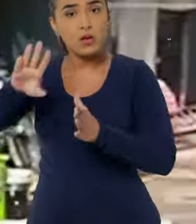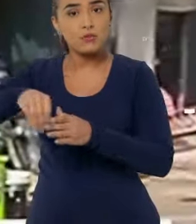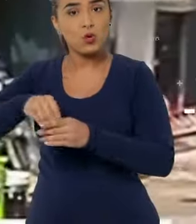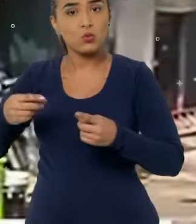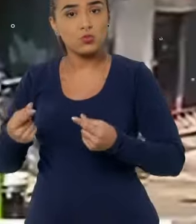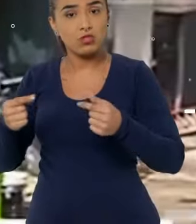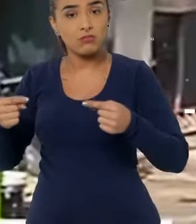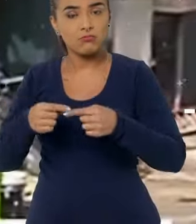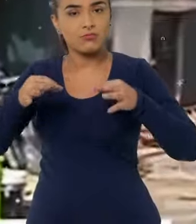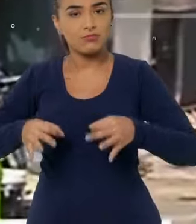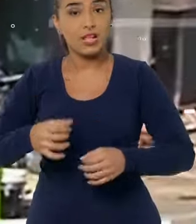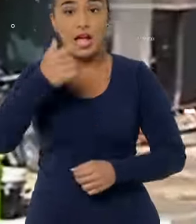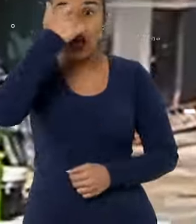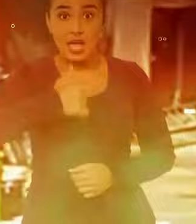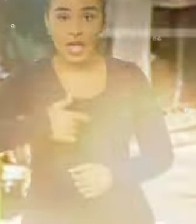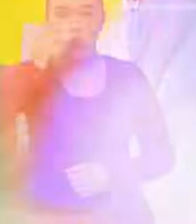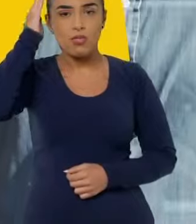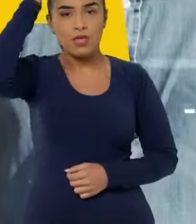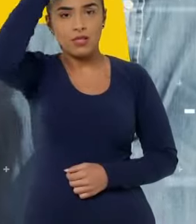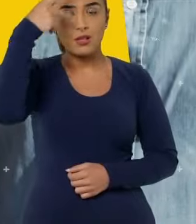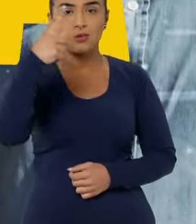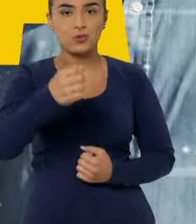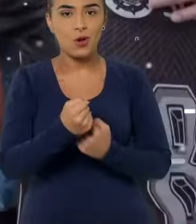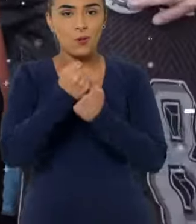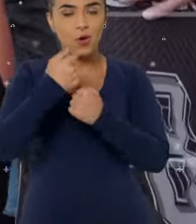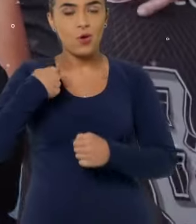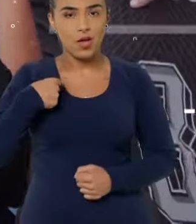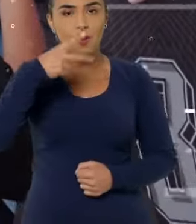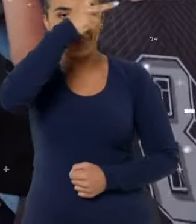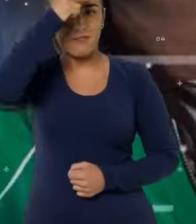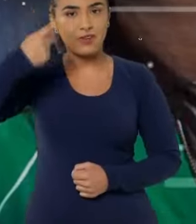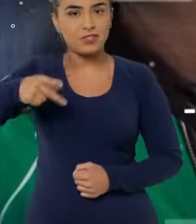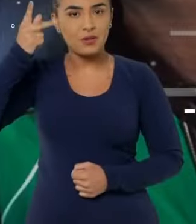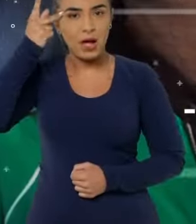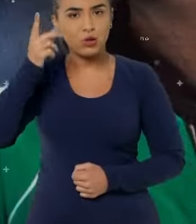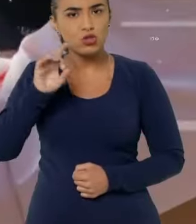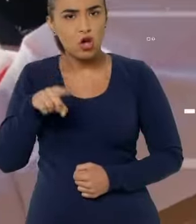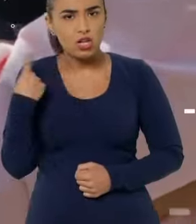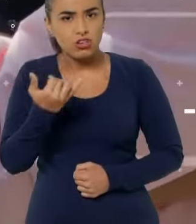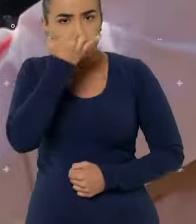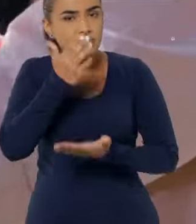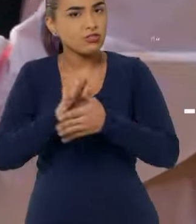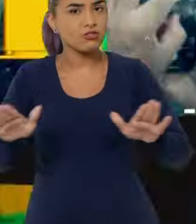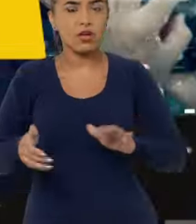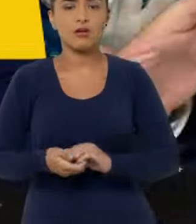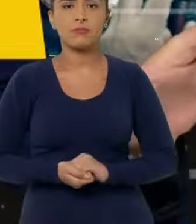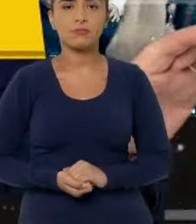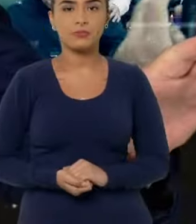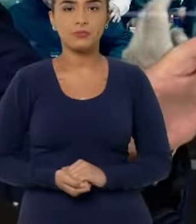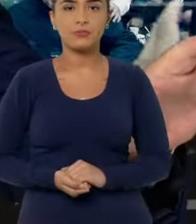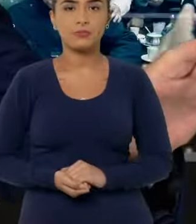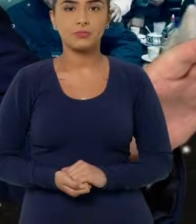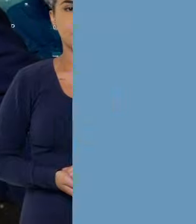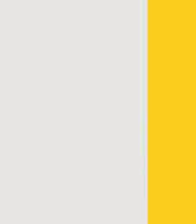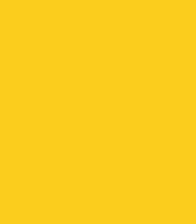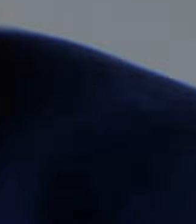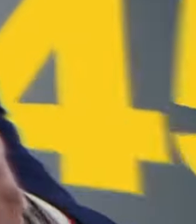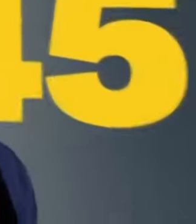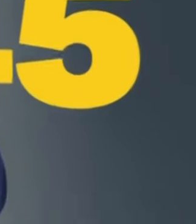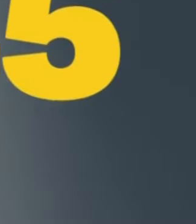saúde. Colocar o pobre do orçamento de verdade. Eu sou o Datena. Com seu apoio, você prefeito de São Paulo. Chega de solo